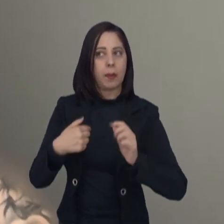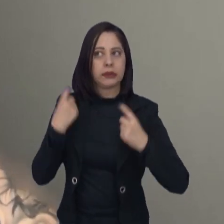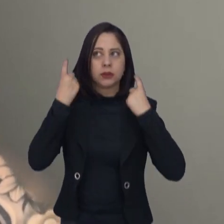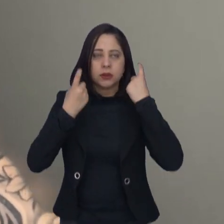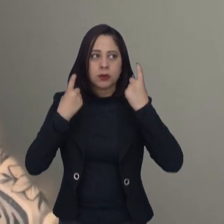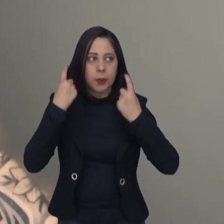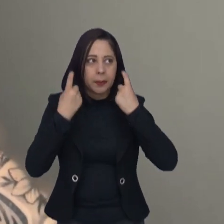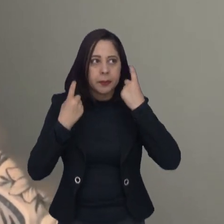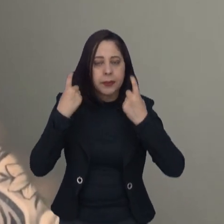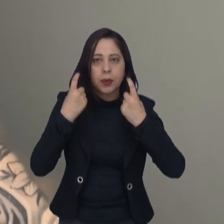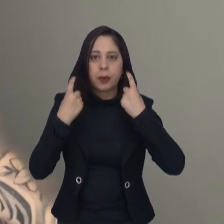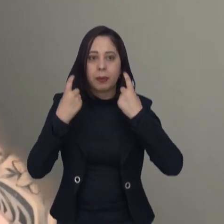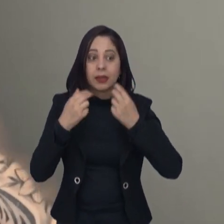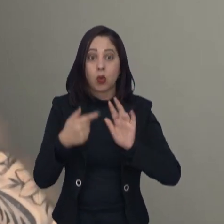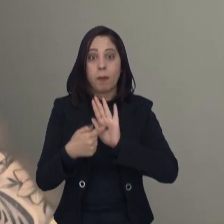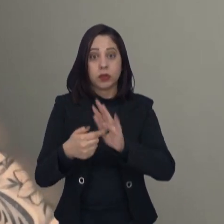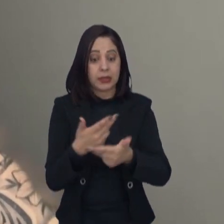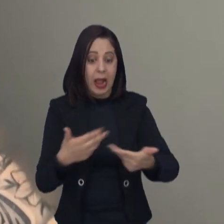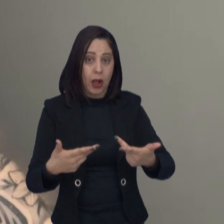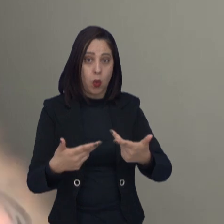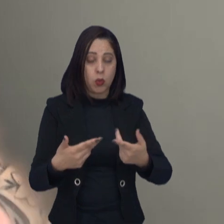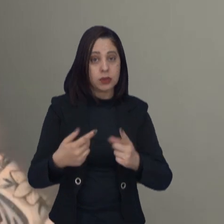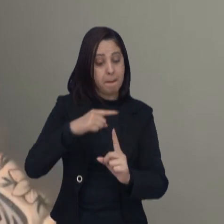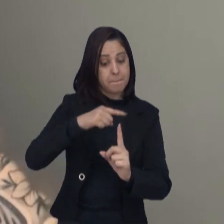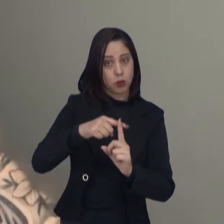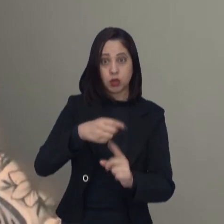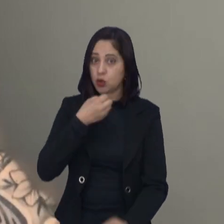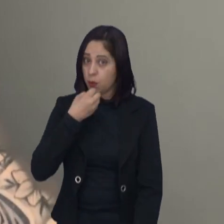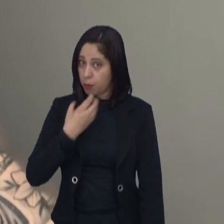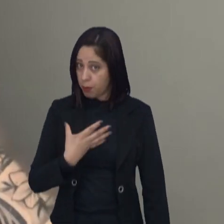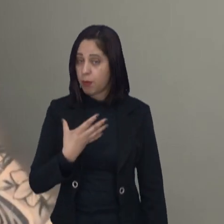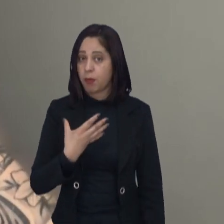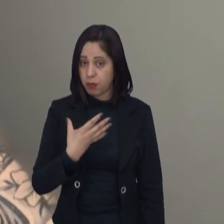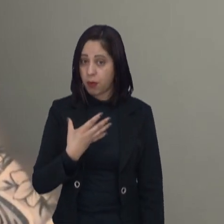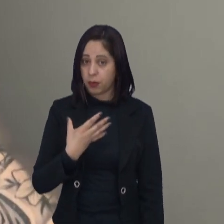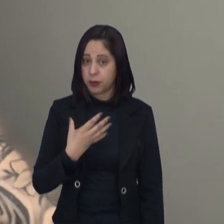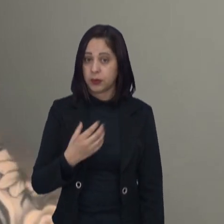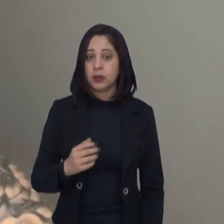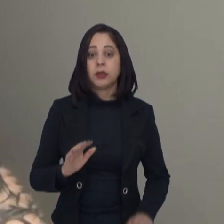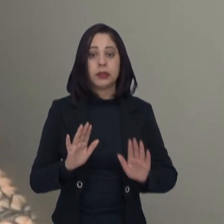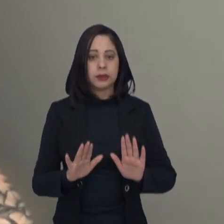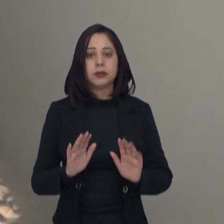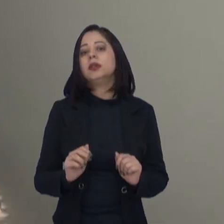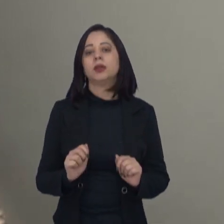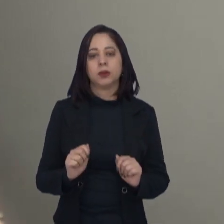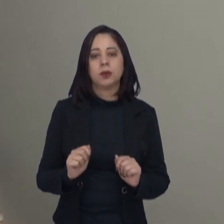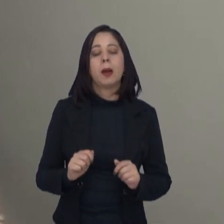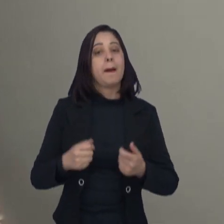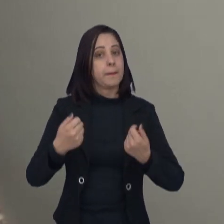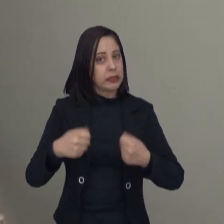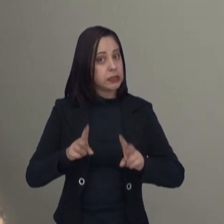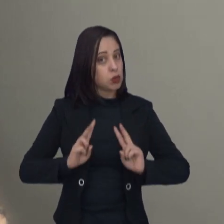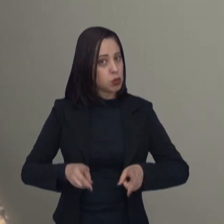atrelar ela a coisas positivas e profissionais dentro da área que cada um desempenha suas atividades. Então, exatamente ter uma